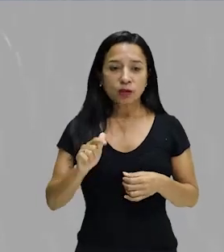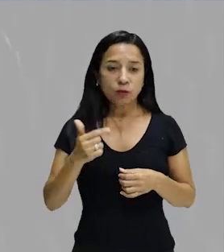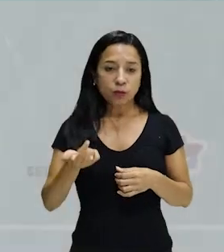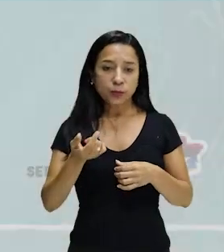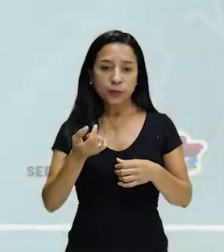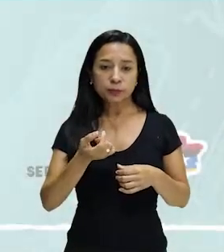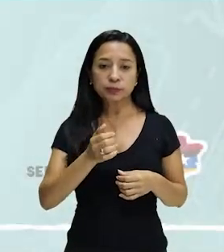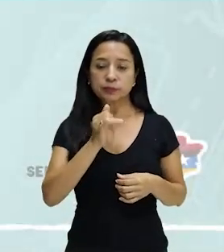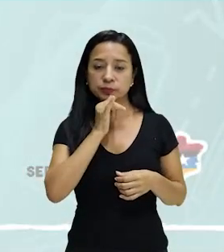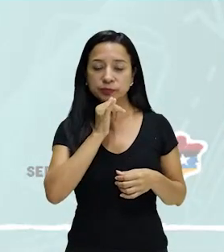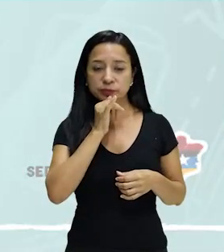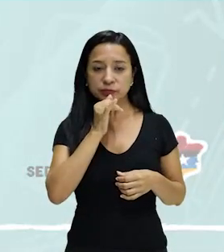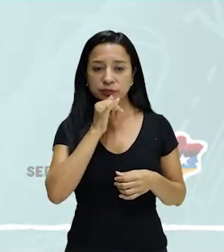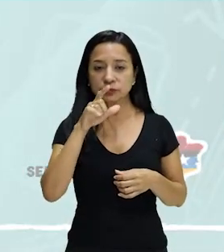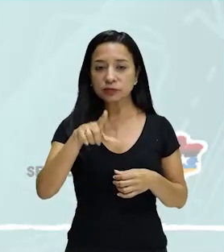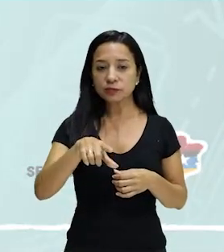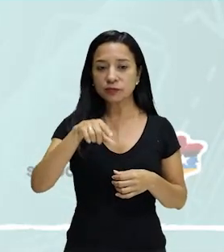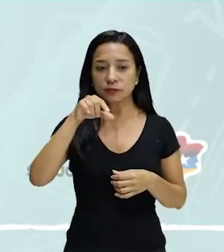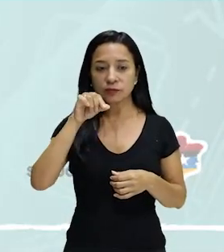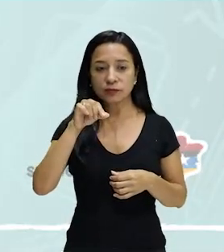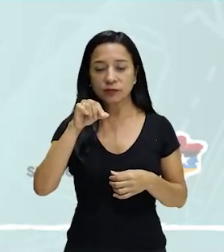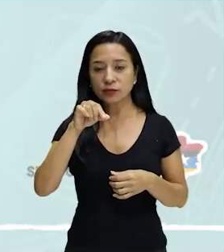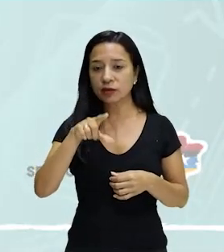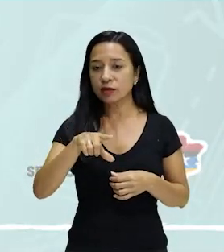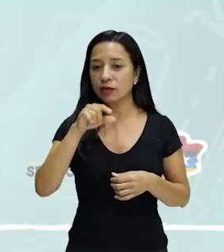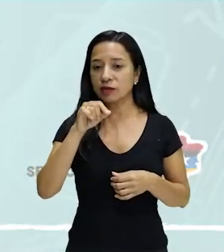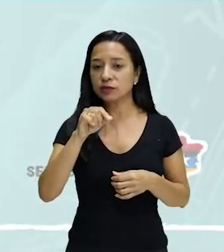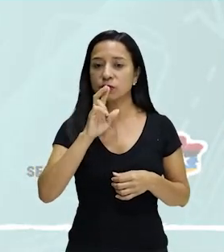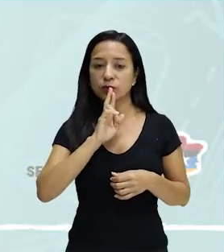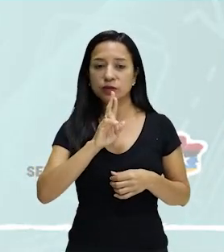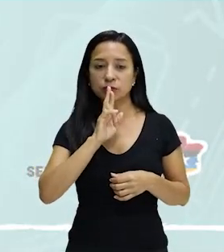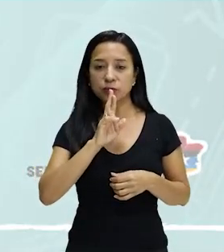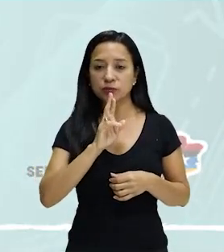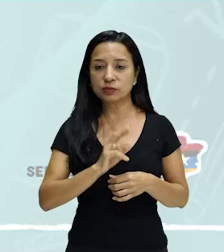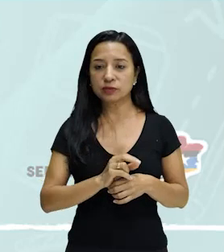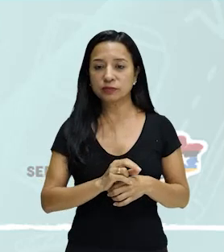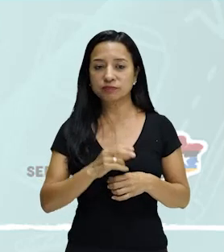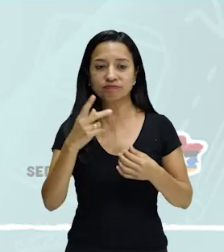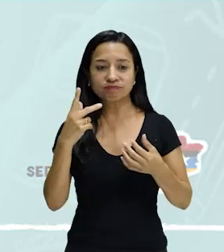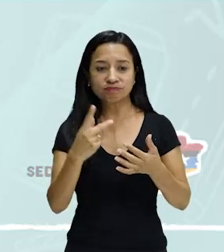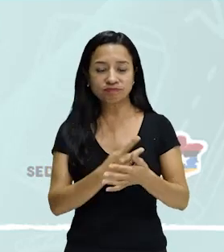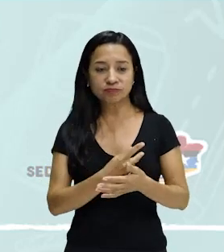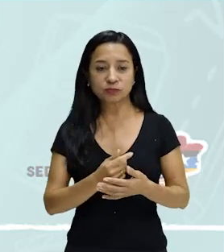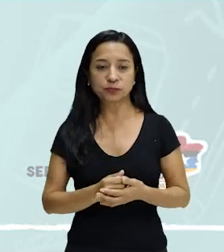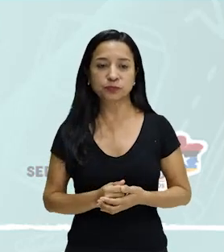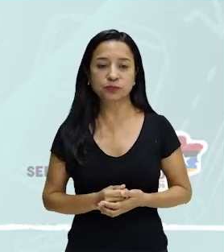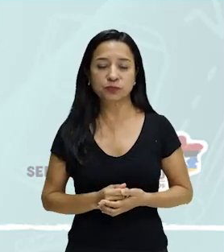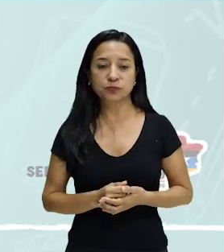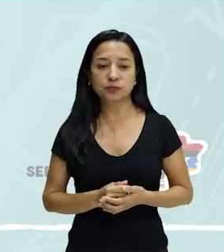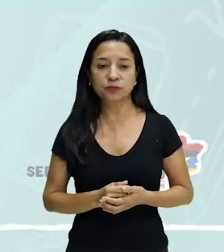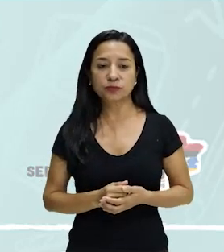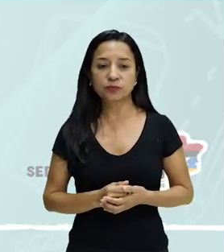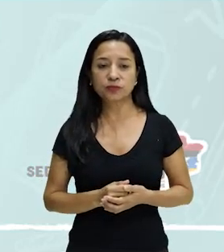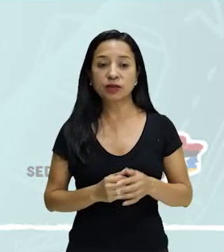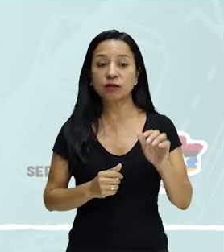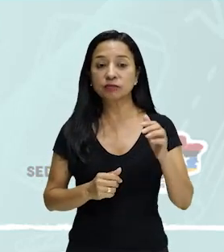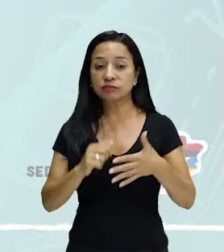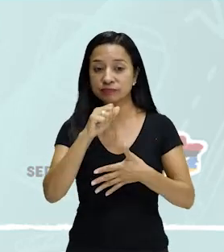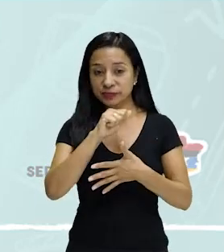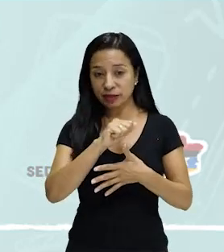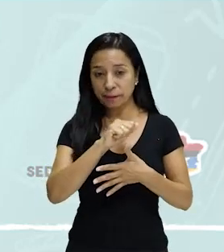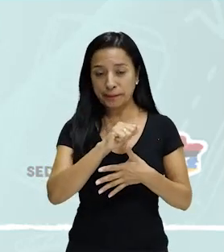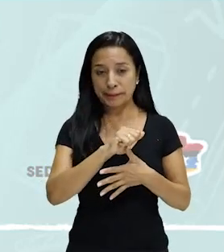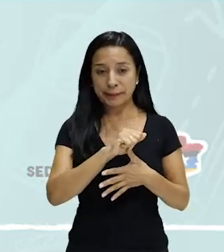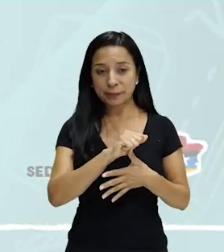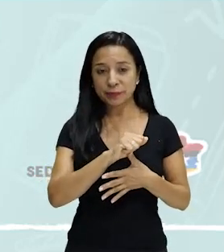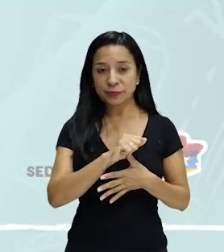exemplo. Assinale a alternativa onde a regência do verbo assistir está errada. Então, o verbo assistir é um verbo que apresenta a regência.